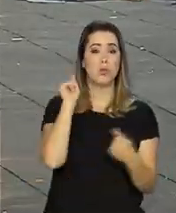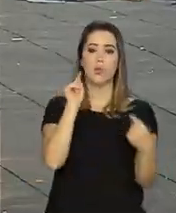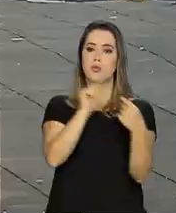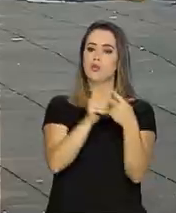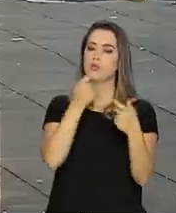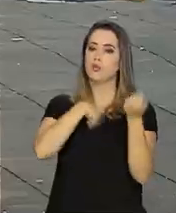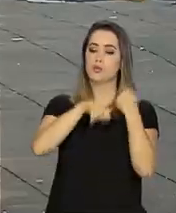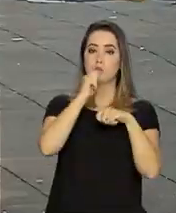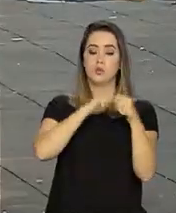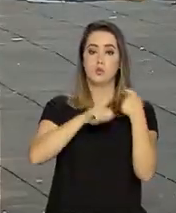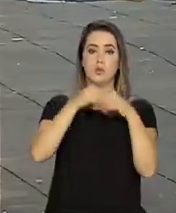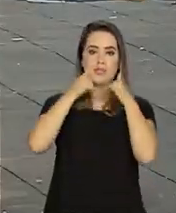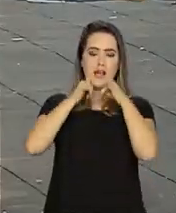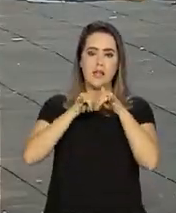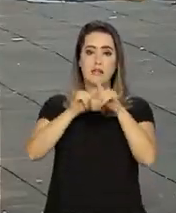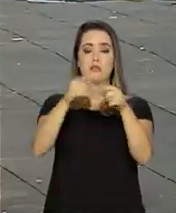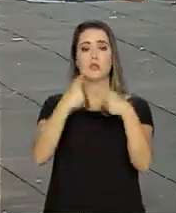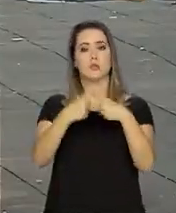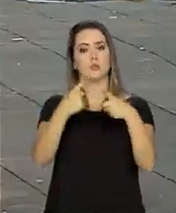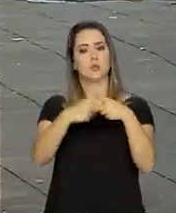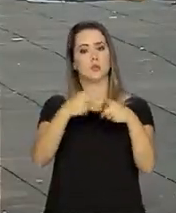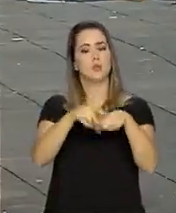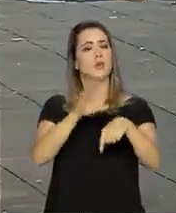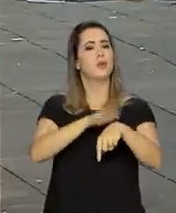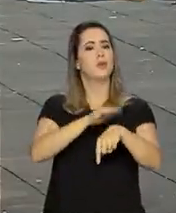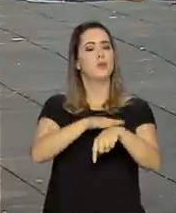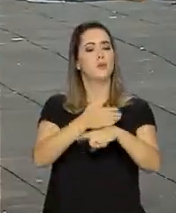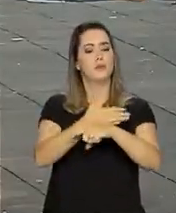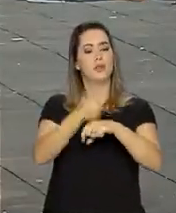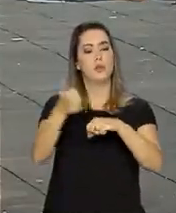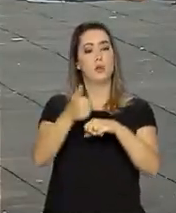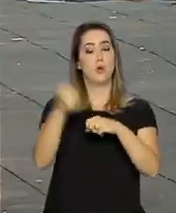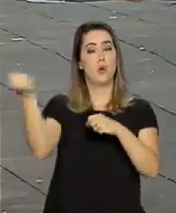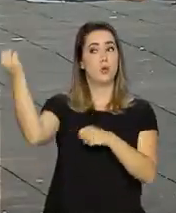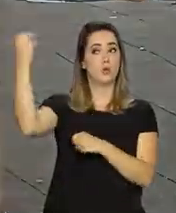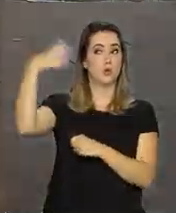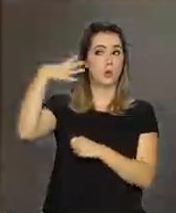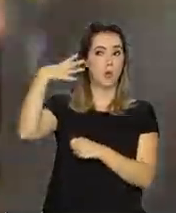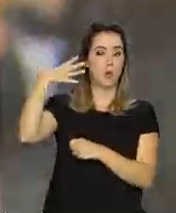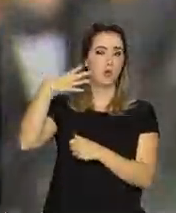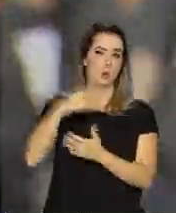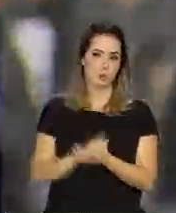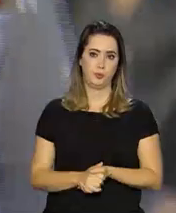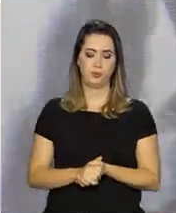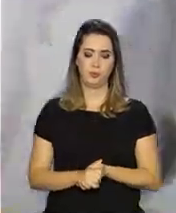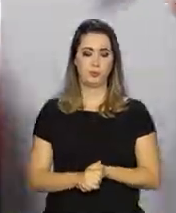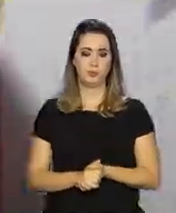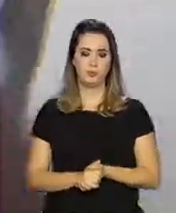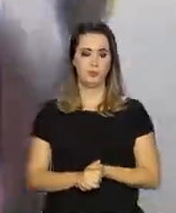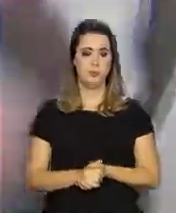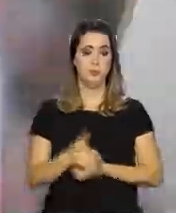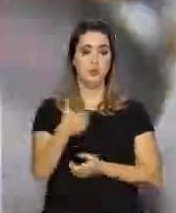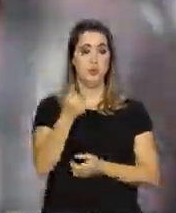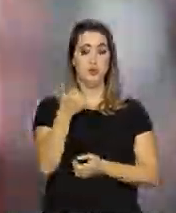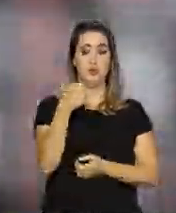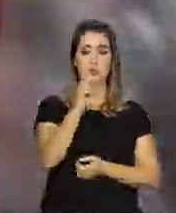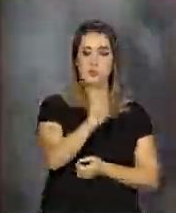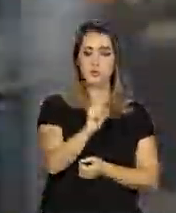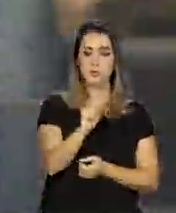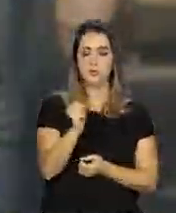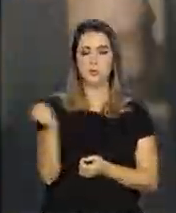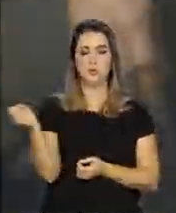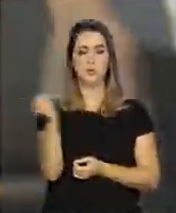objetivo de economizar energia em função do maior aproveitamento da luz solar. Em 2008, o horário de verão